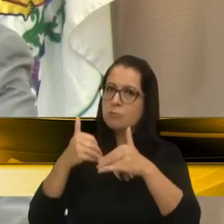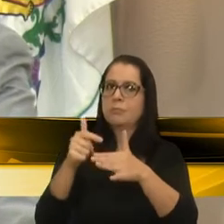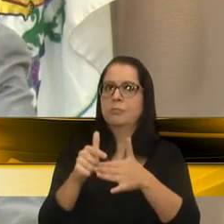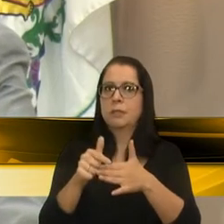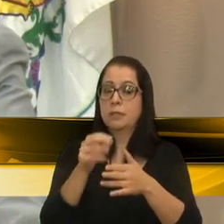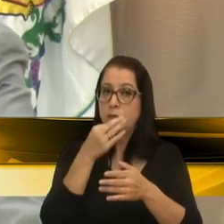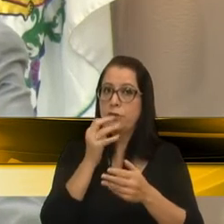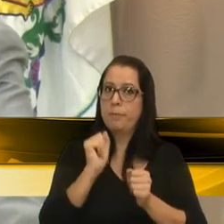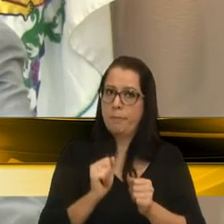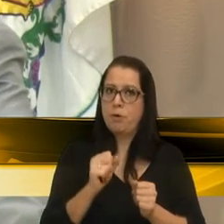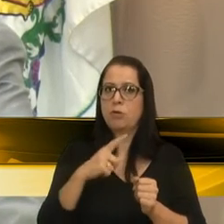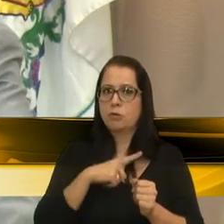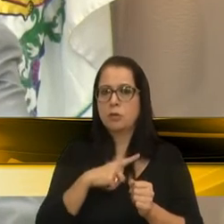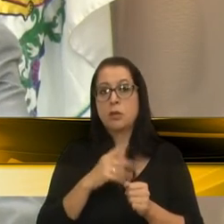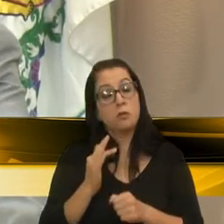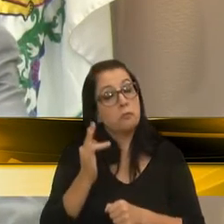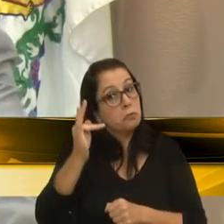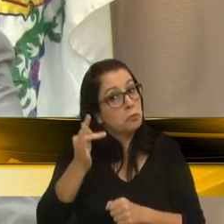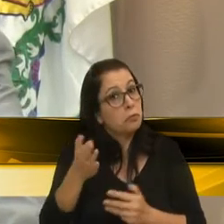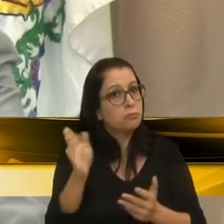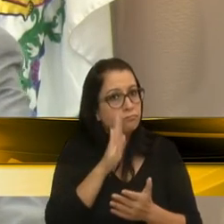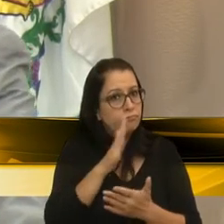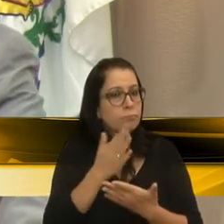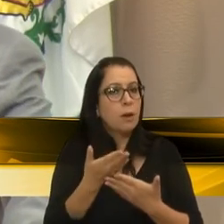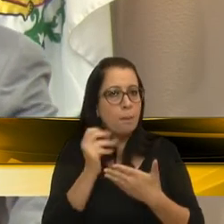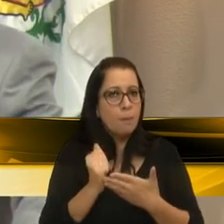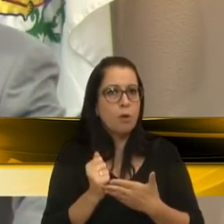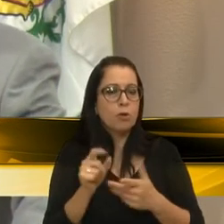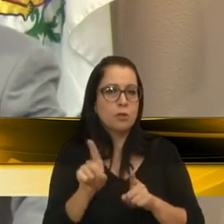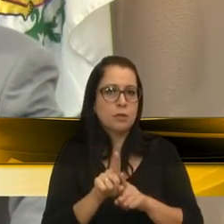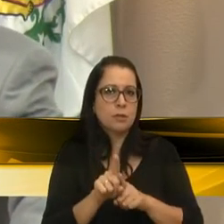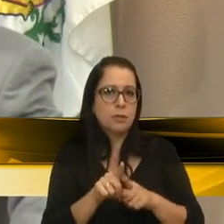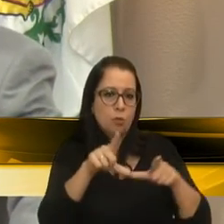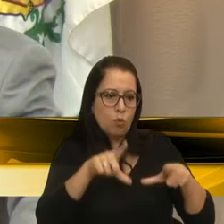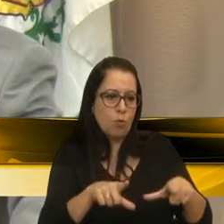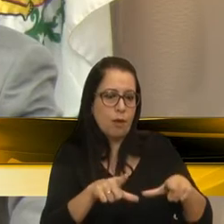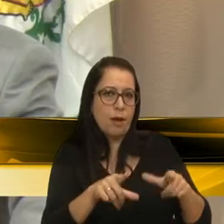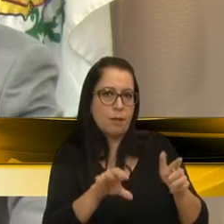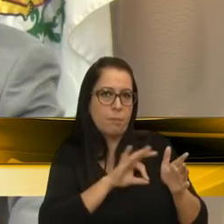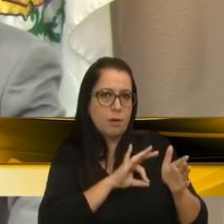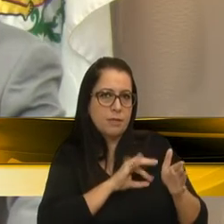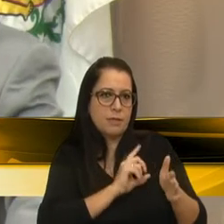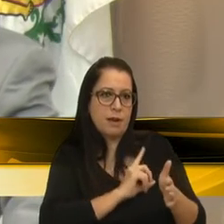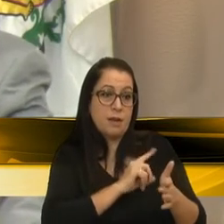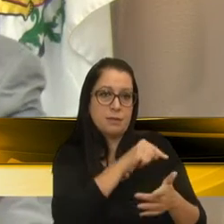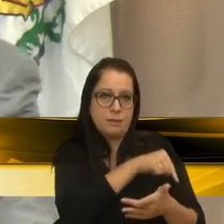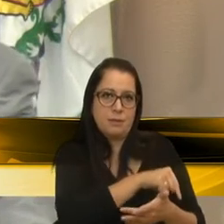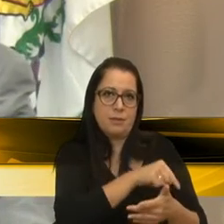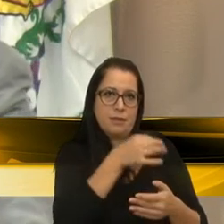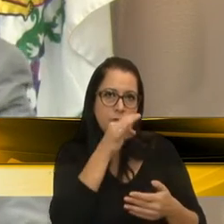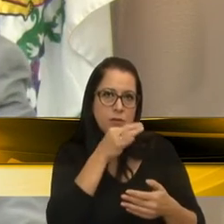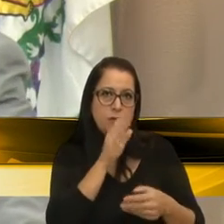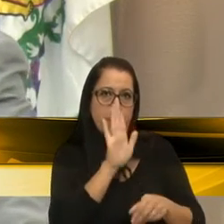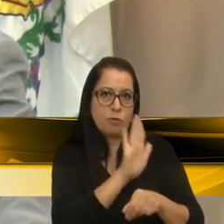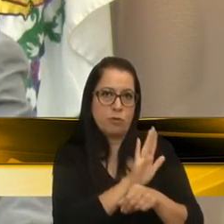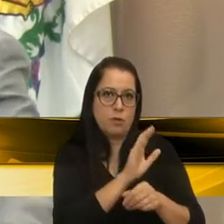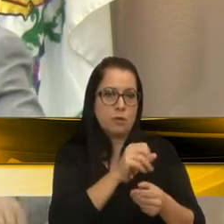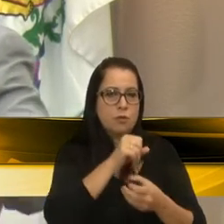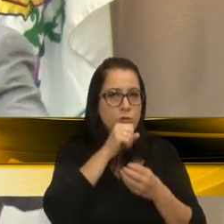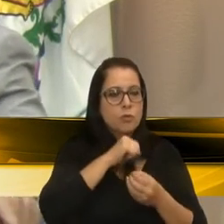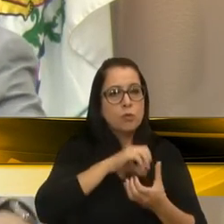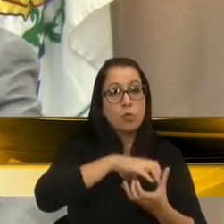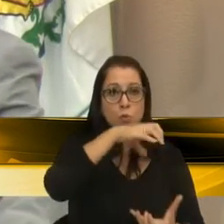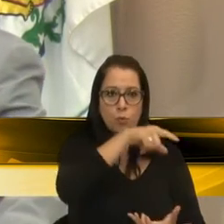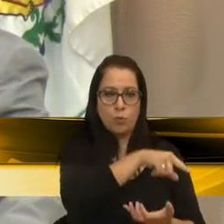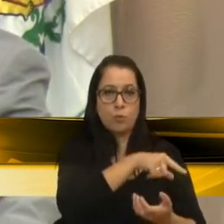e Caxias do Sul, num futuro próximo, aí pode ter uma delegacia especial do idoso em Caxias, como já acontece em Porto Alegre